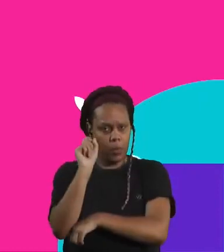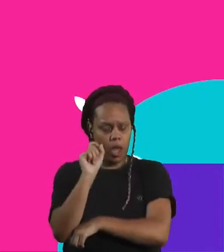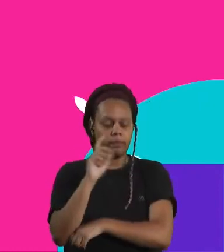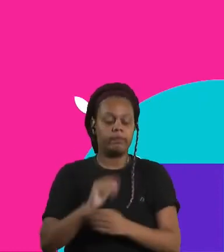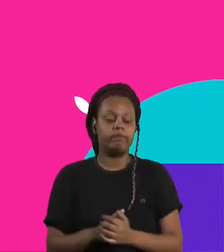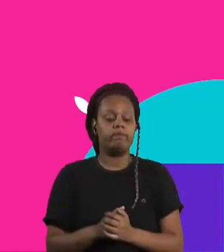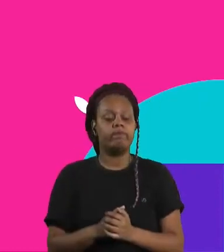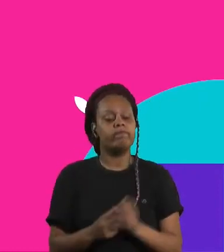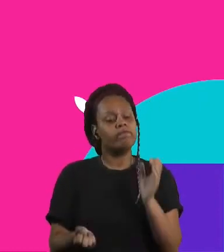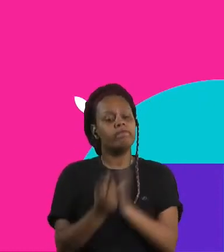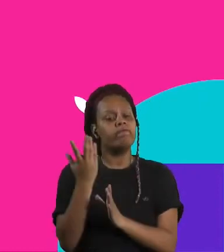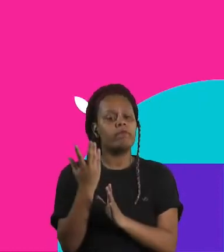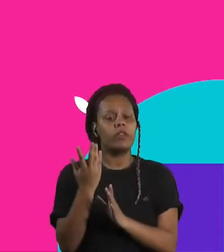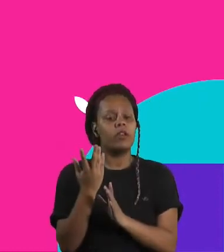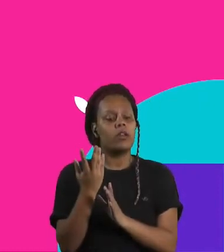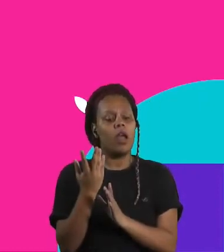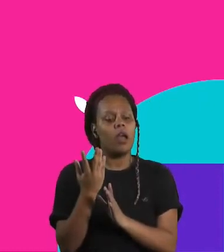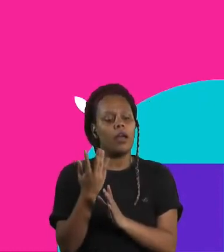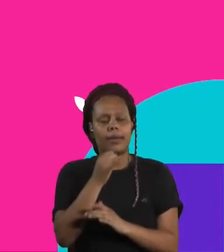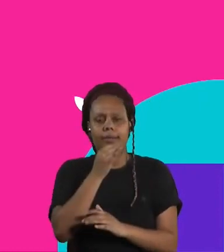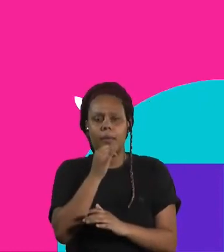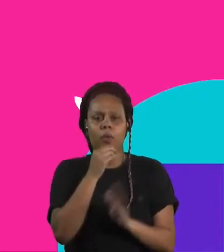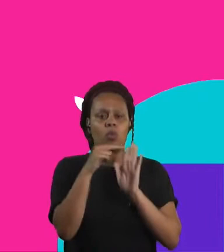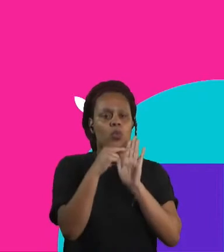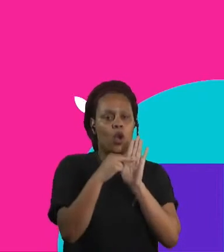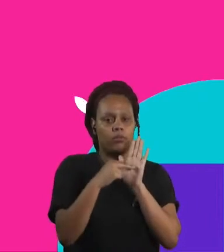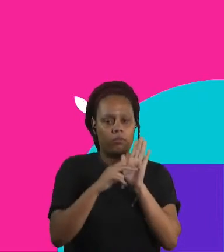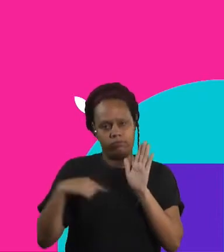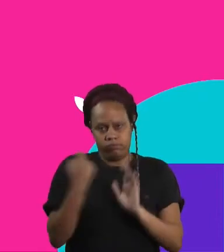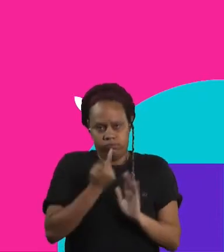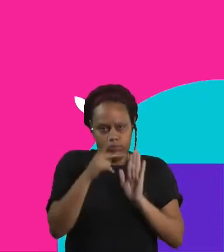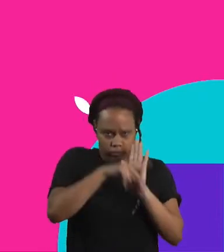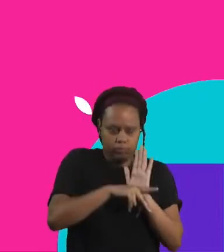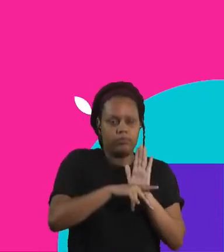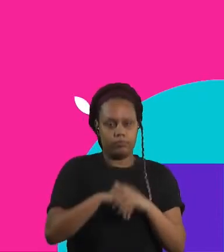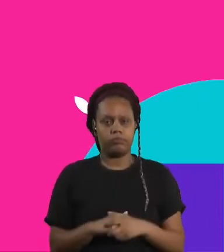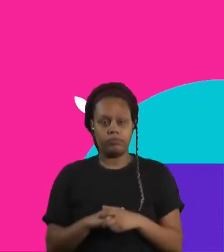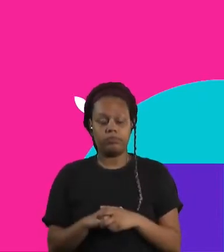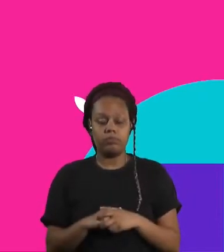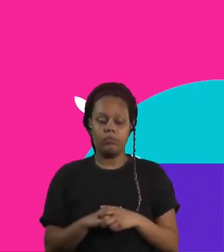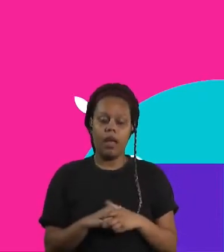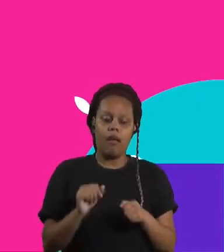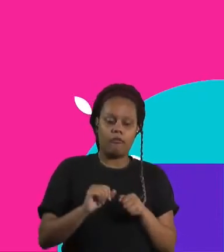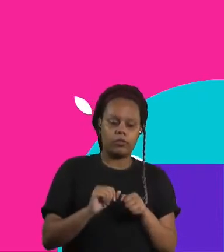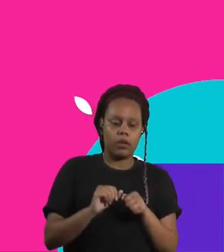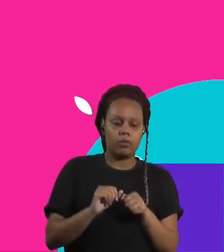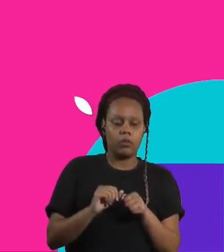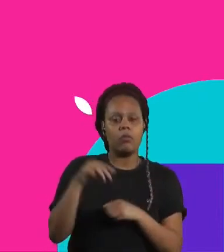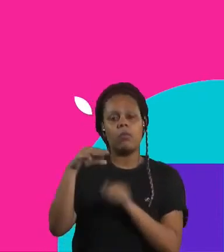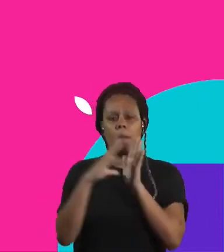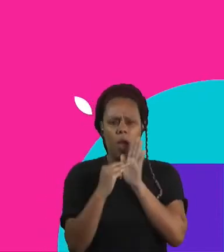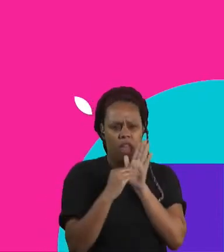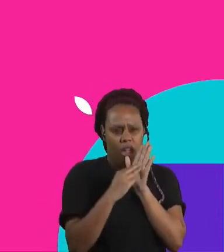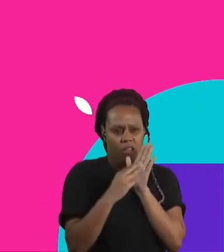nota, e a gente vai dar essa nota para os projetos que a gente apoia. Então a gente chegou a desenvolver um protótipo com os nossos centros de cultura,